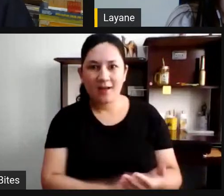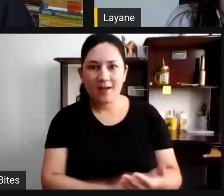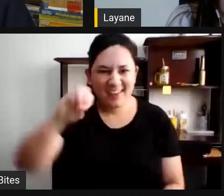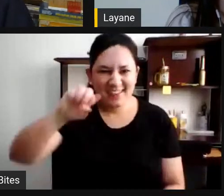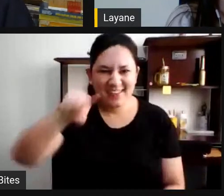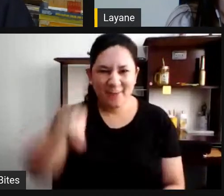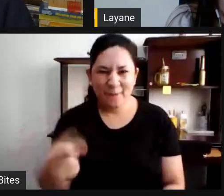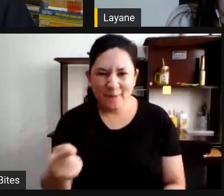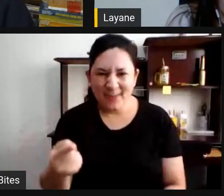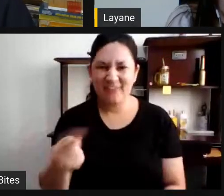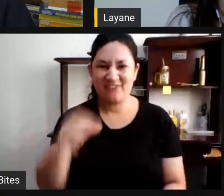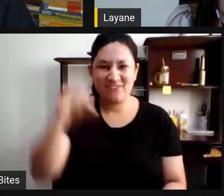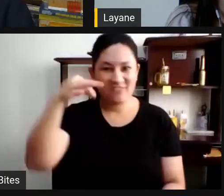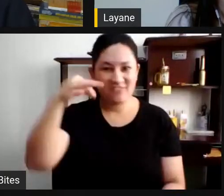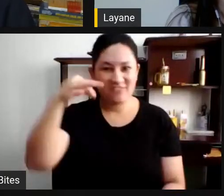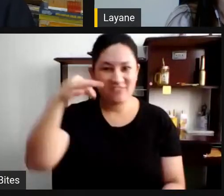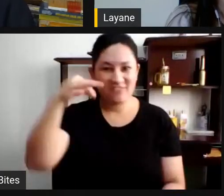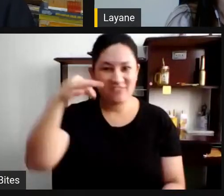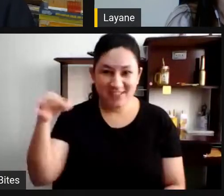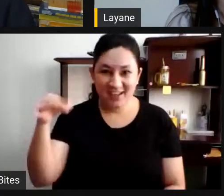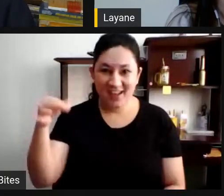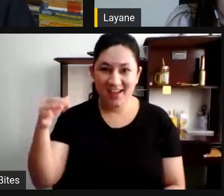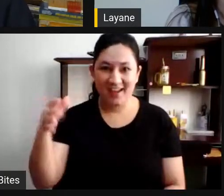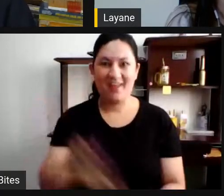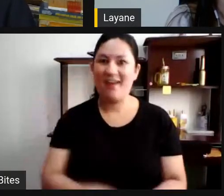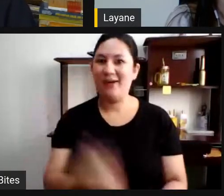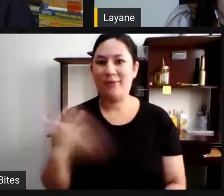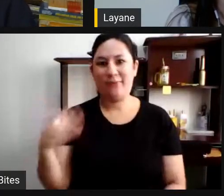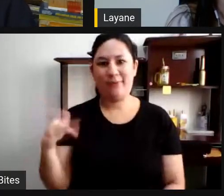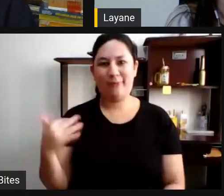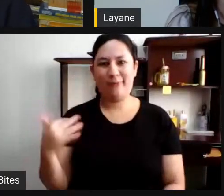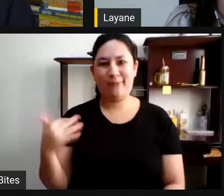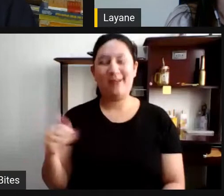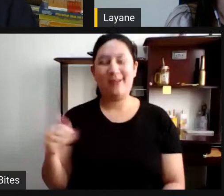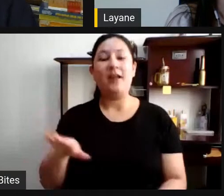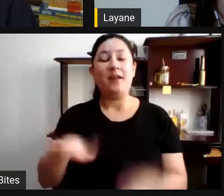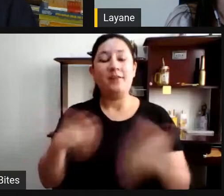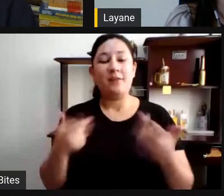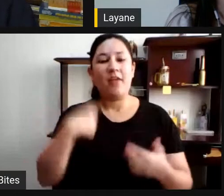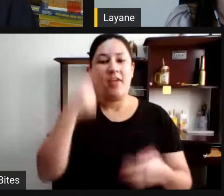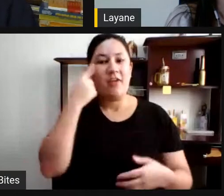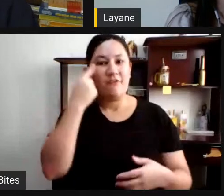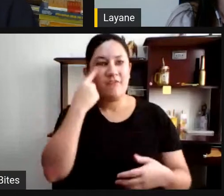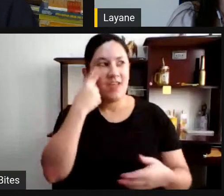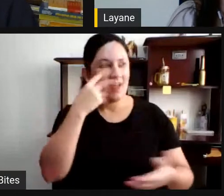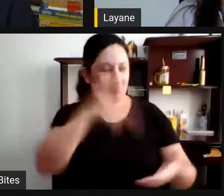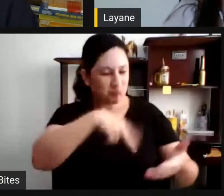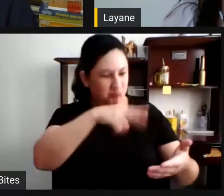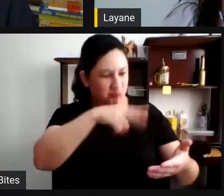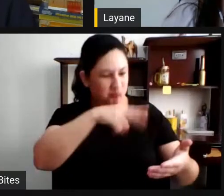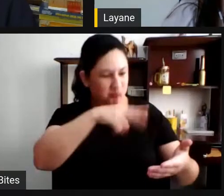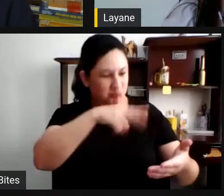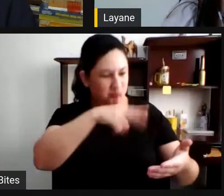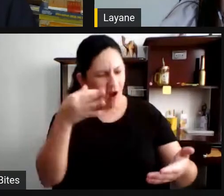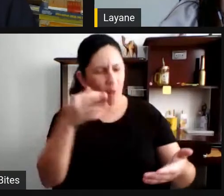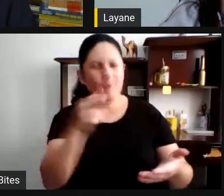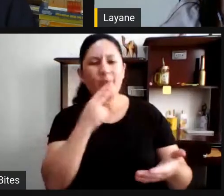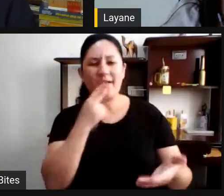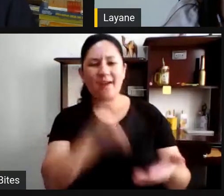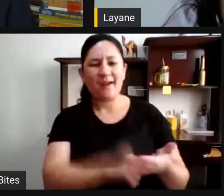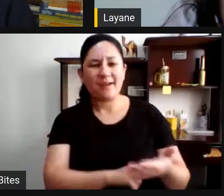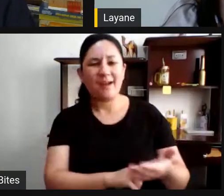ele tinha escrito para o Correio de Genebra reclamando muito que uma carta que ele